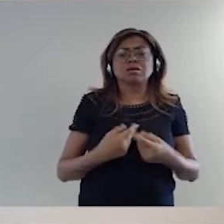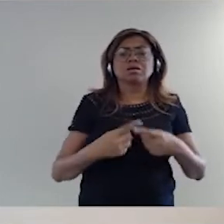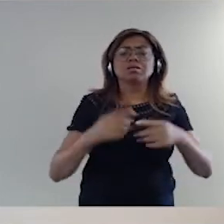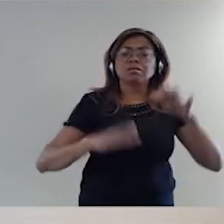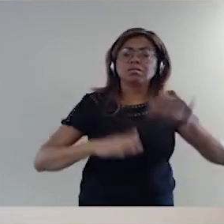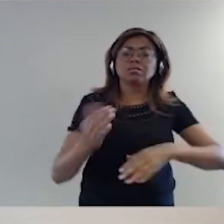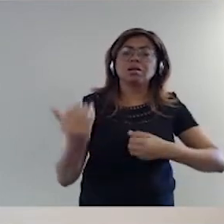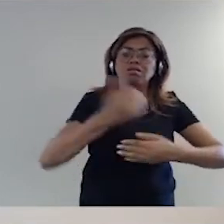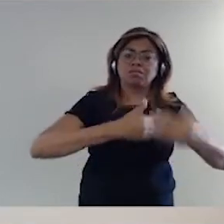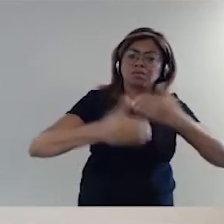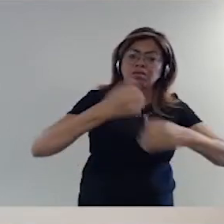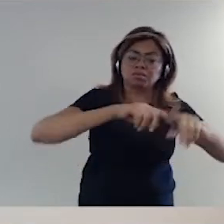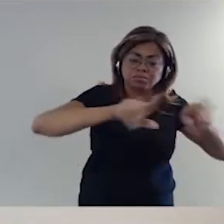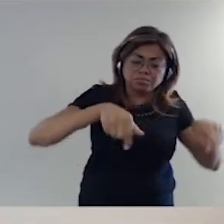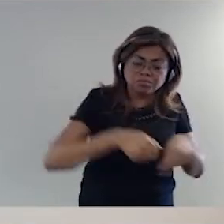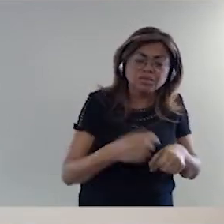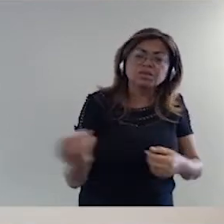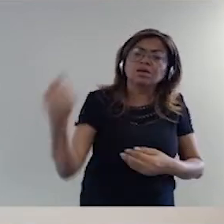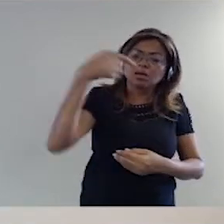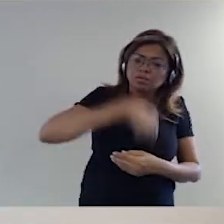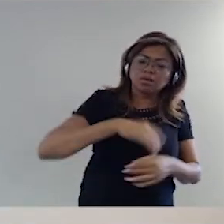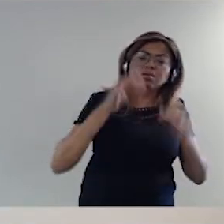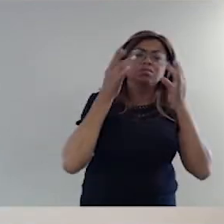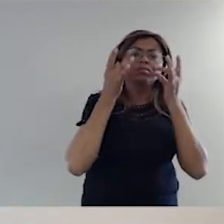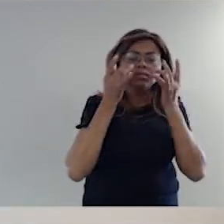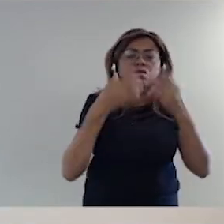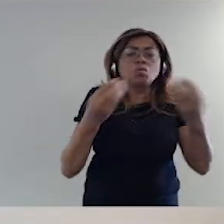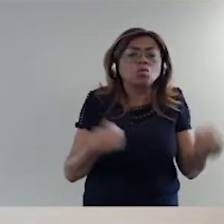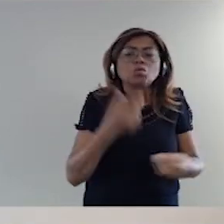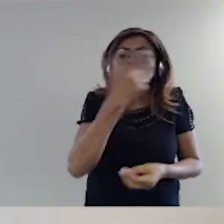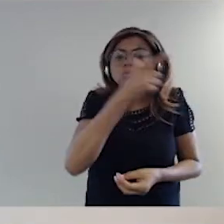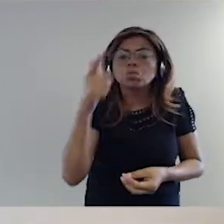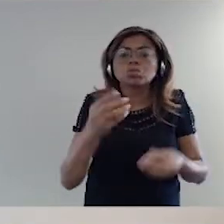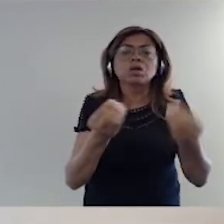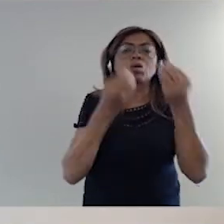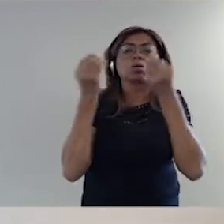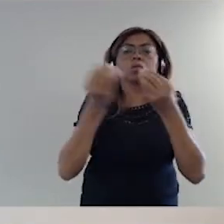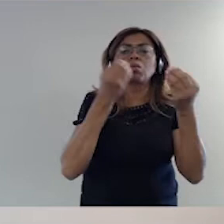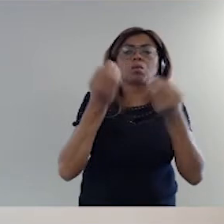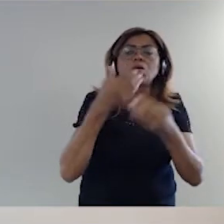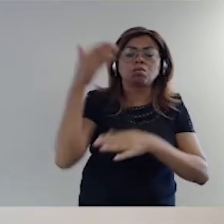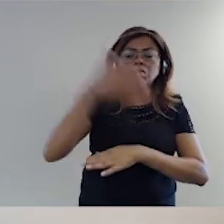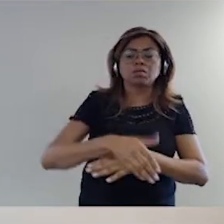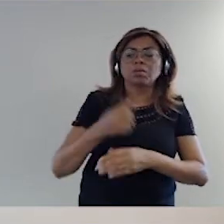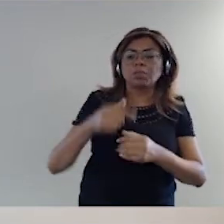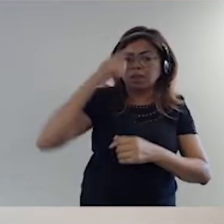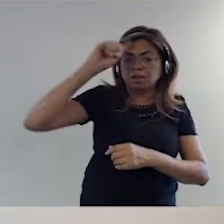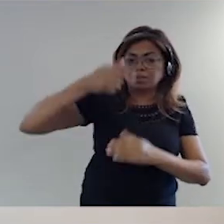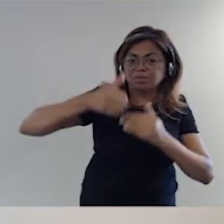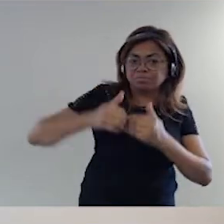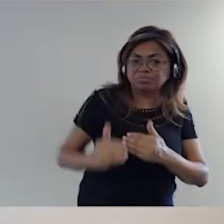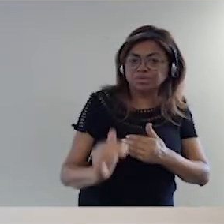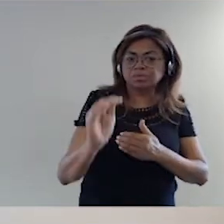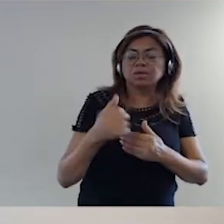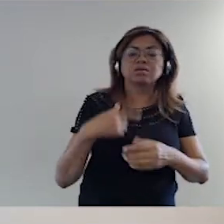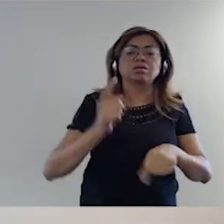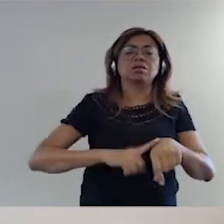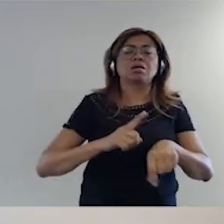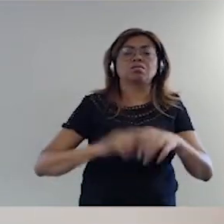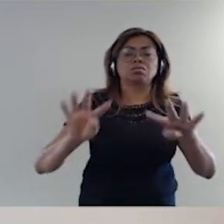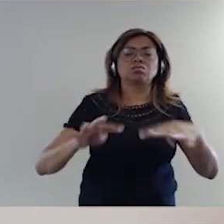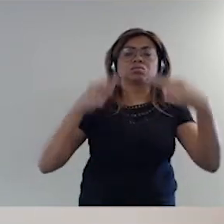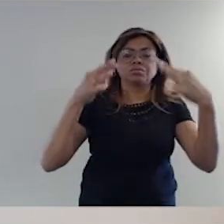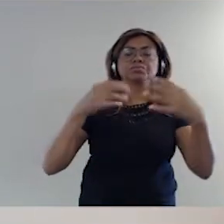para o escritório, ele vem com a testemunha, e eu não tenho como colocar o meu cliente para fora do meu escritório na hora de uma